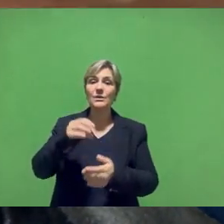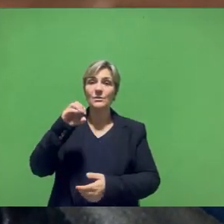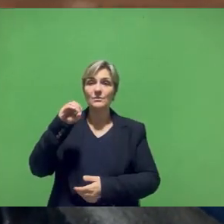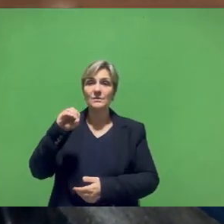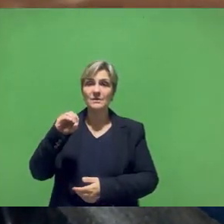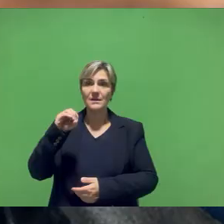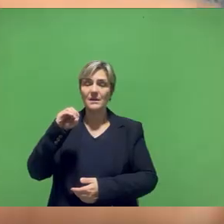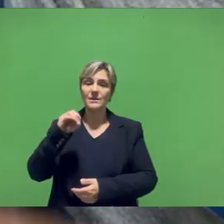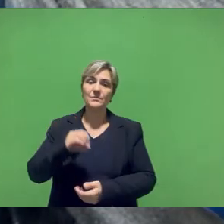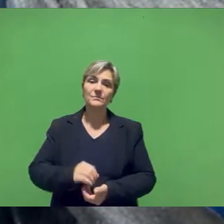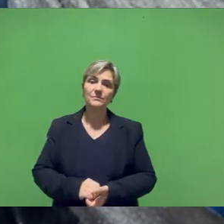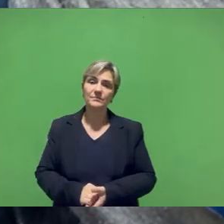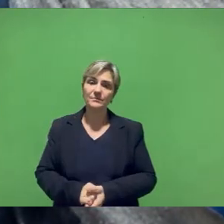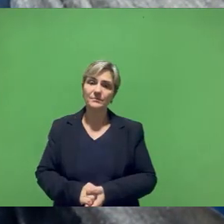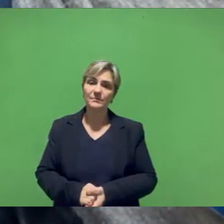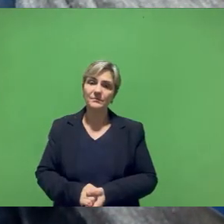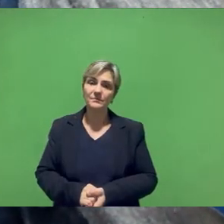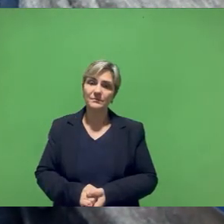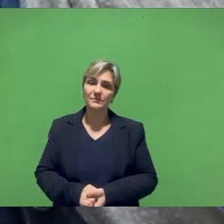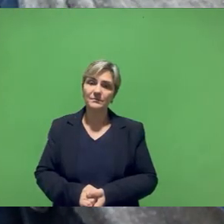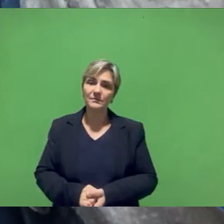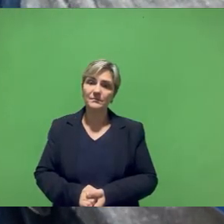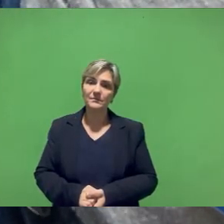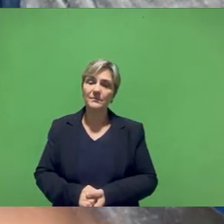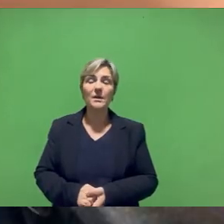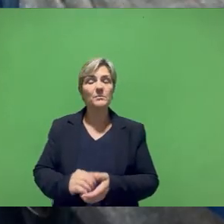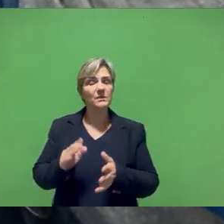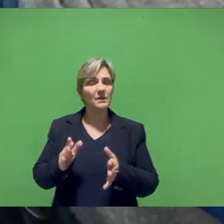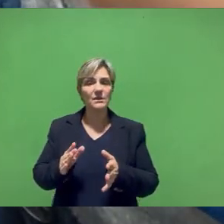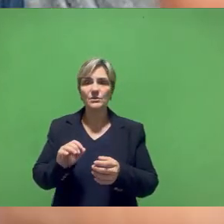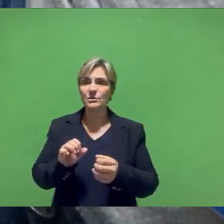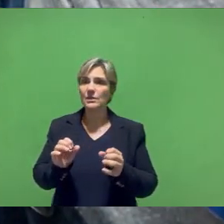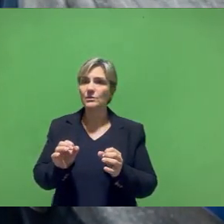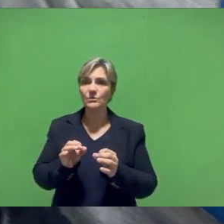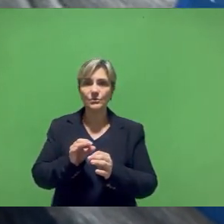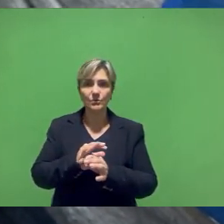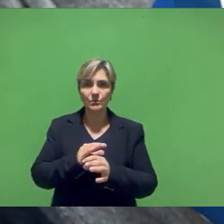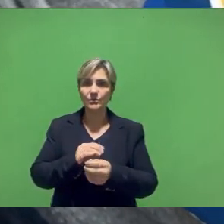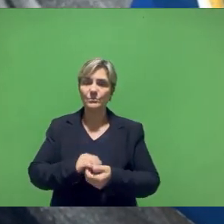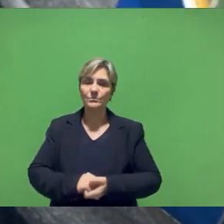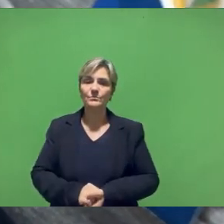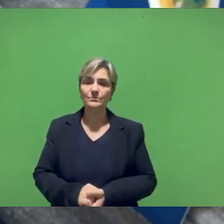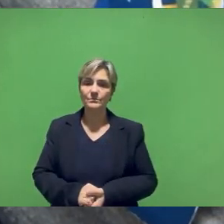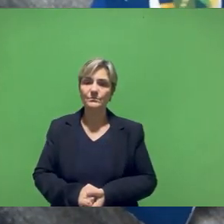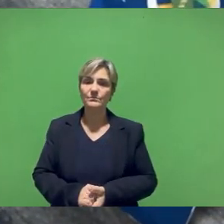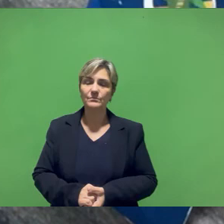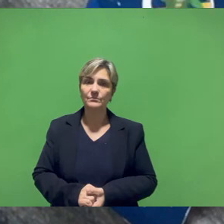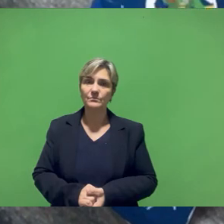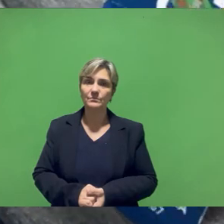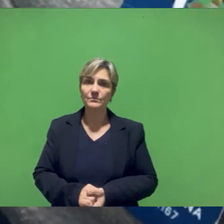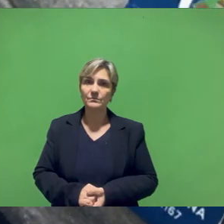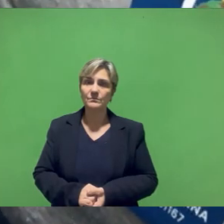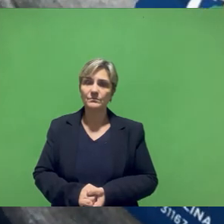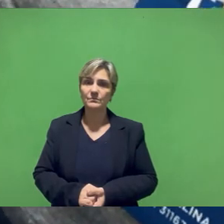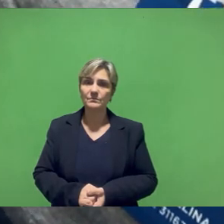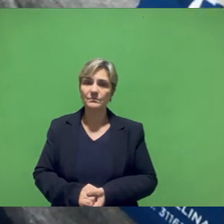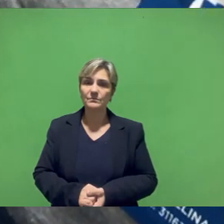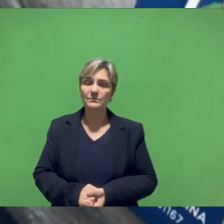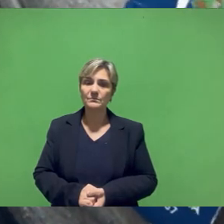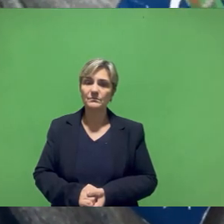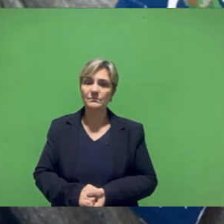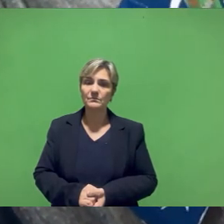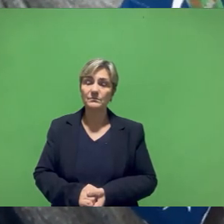zero, encostar aqui, ó, que daí é porque todo o líquido foi injetado,